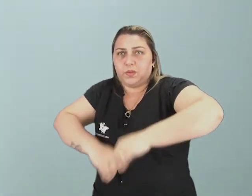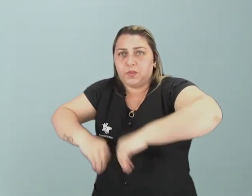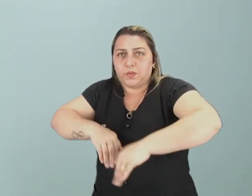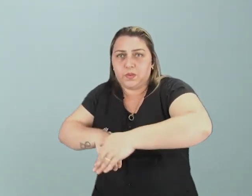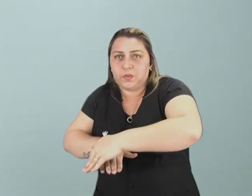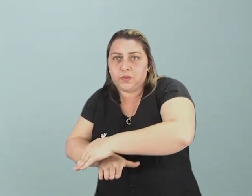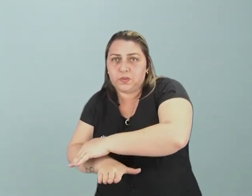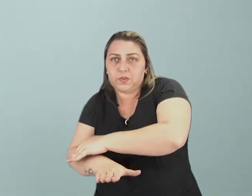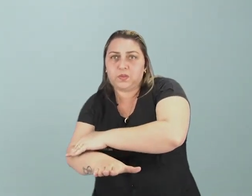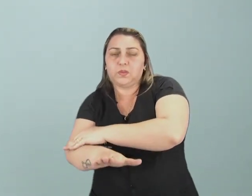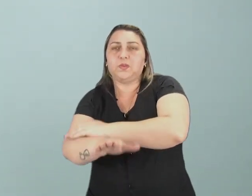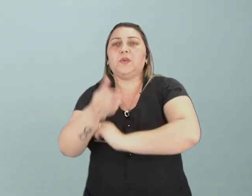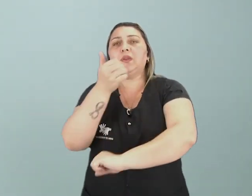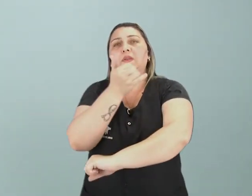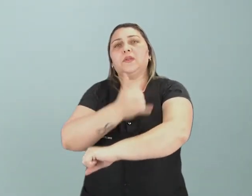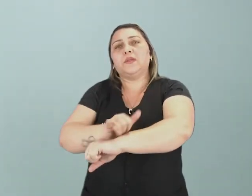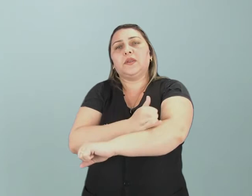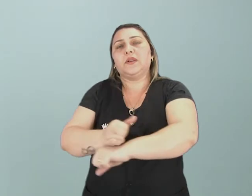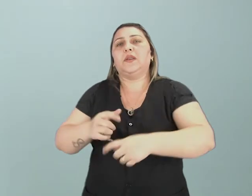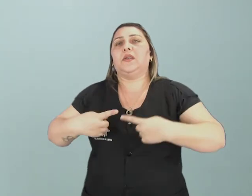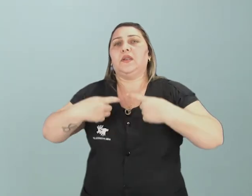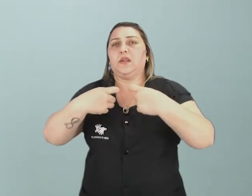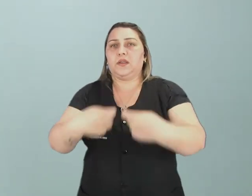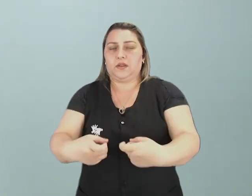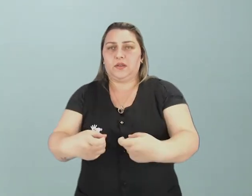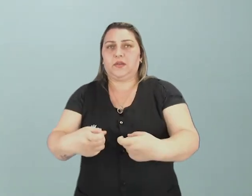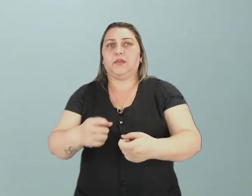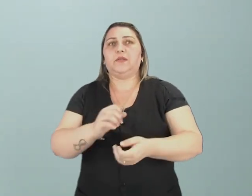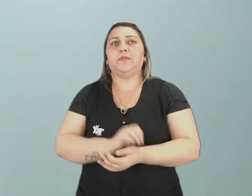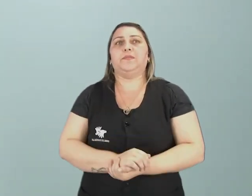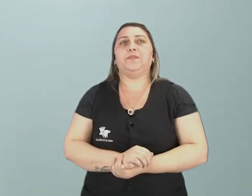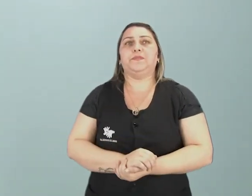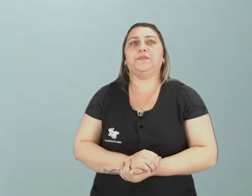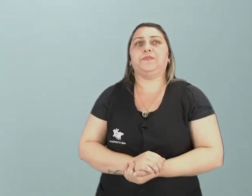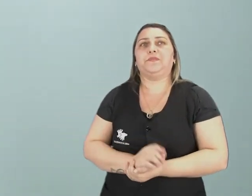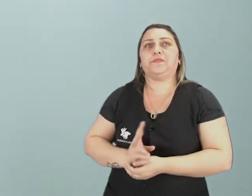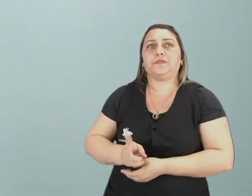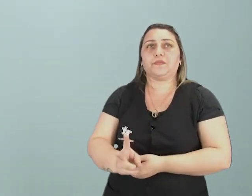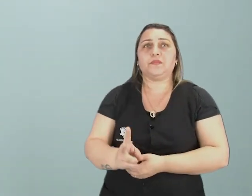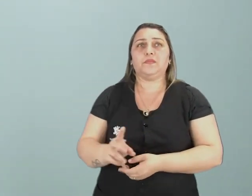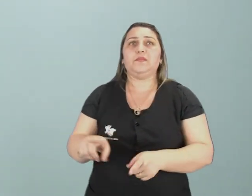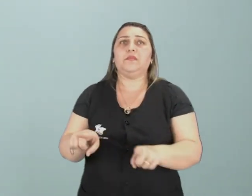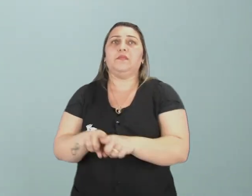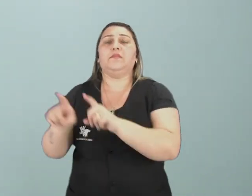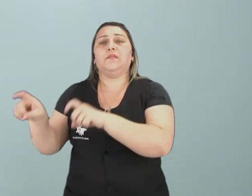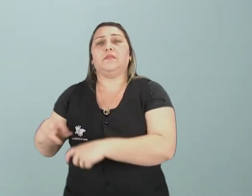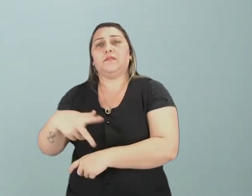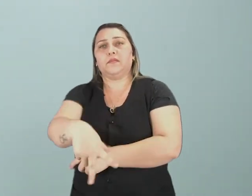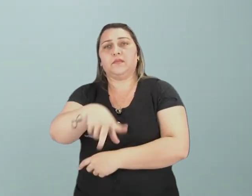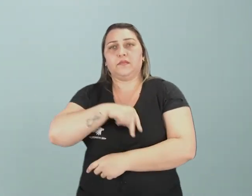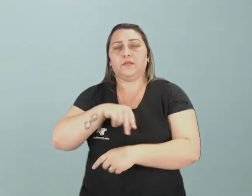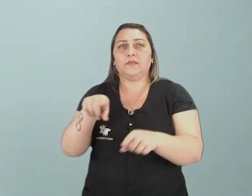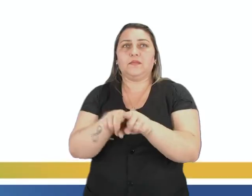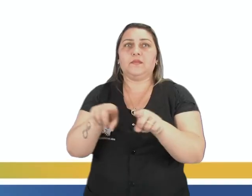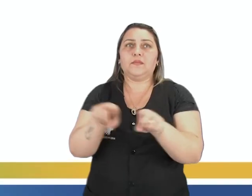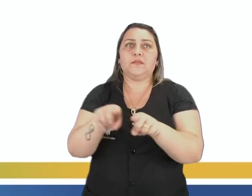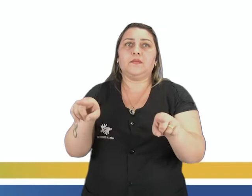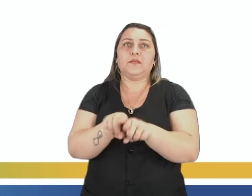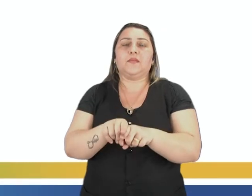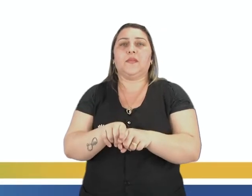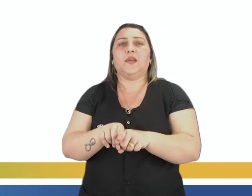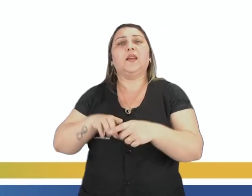em relação à estratégia de guerra, é a famosa guerrilha, né. Continuando. Nós temos as colônias portuguesas também,